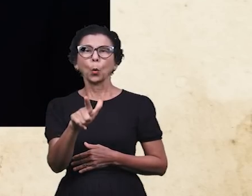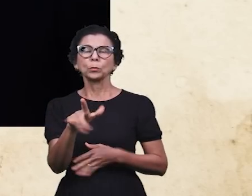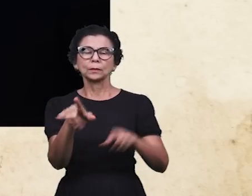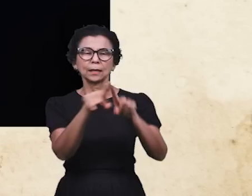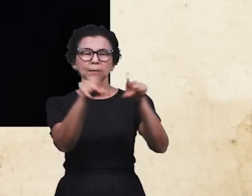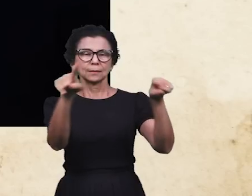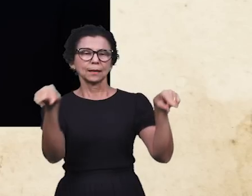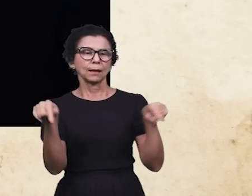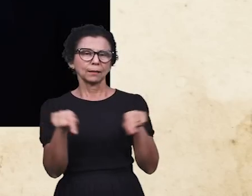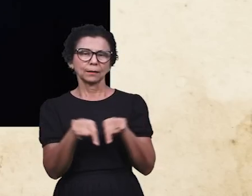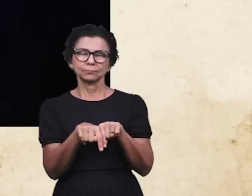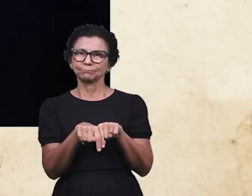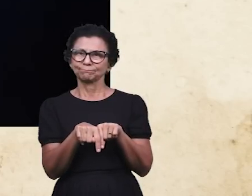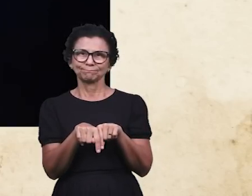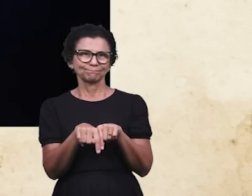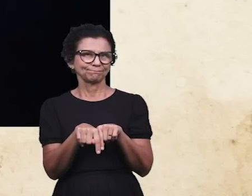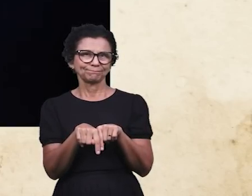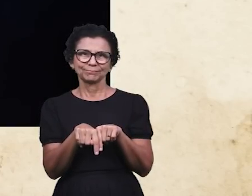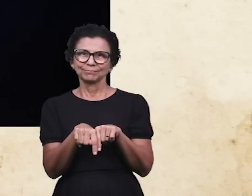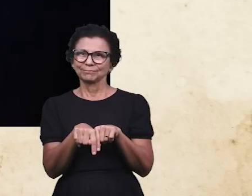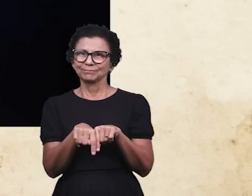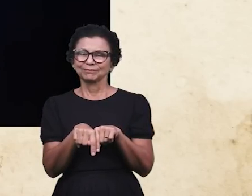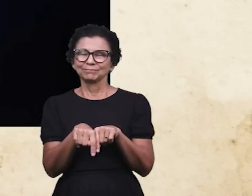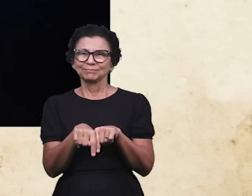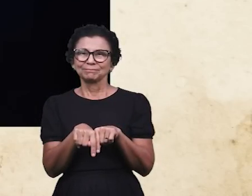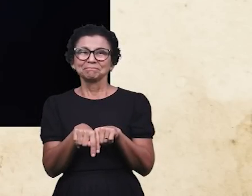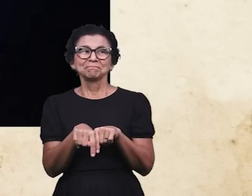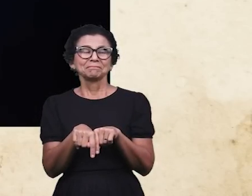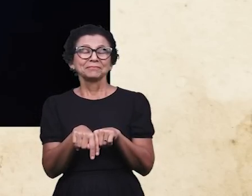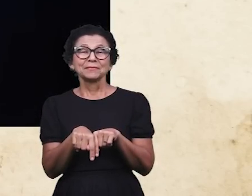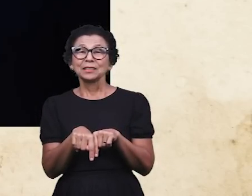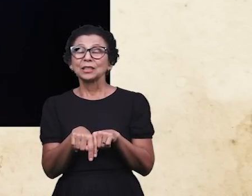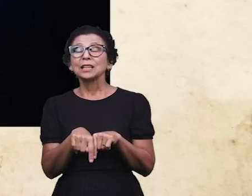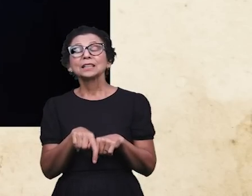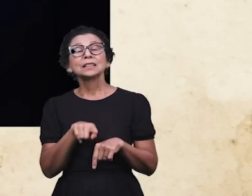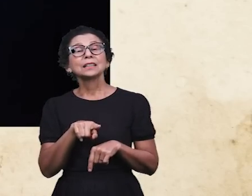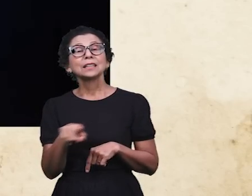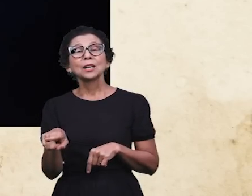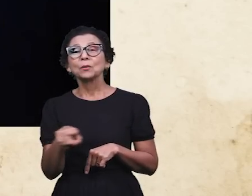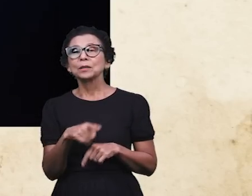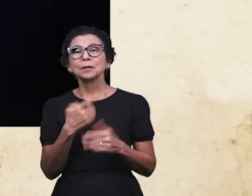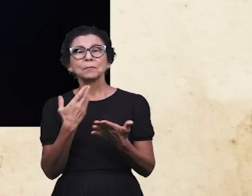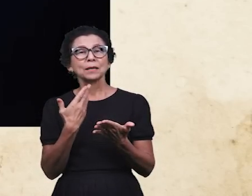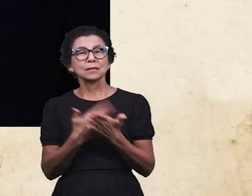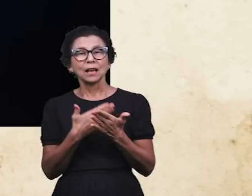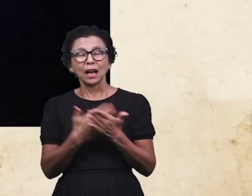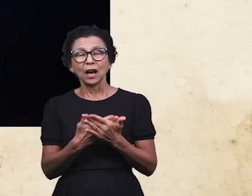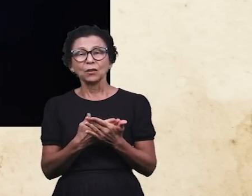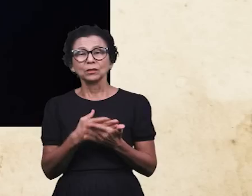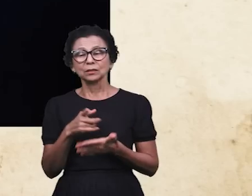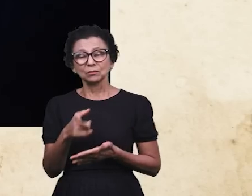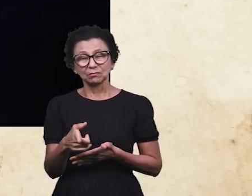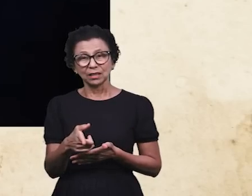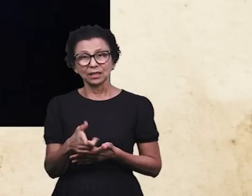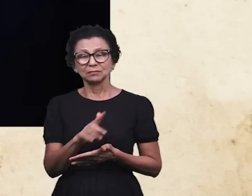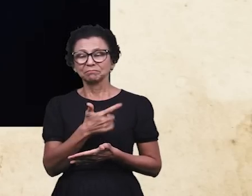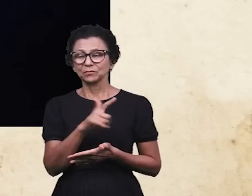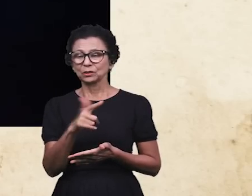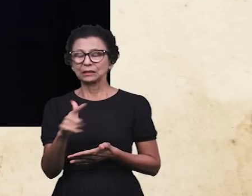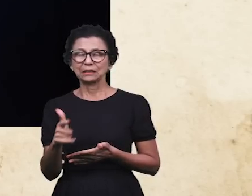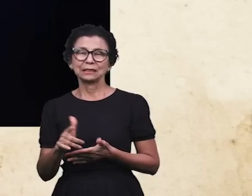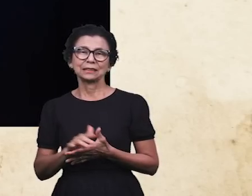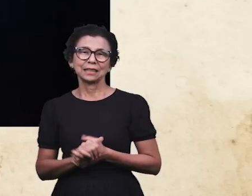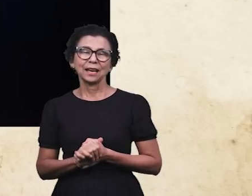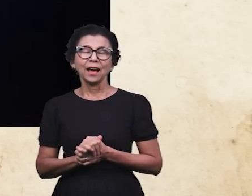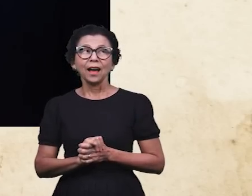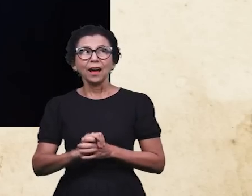daria mais aula para minha turma. E naquele momento eu entendi que, na verdade, o professor seria a peça que o